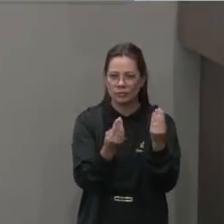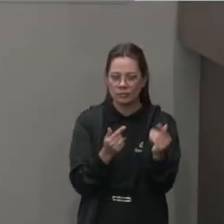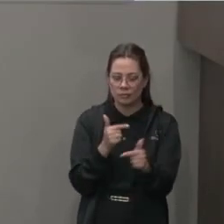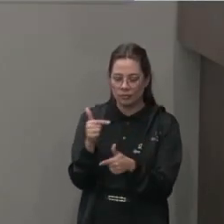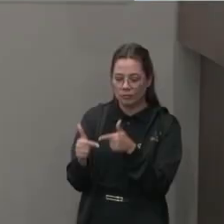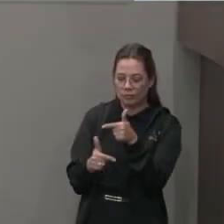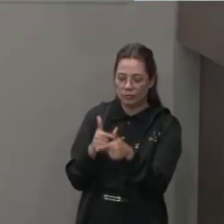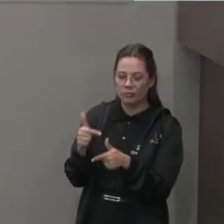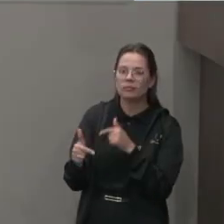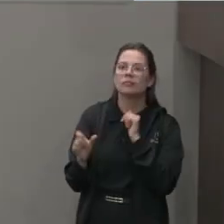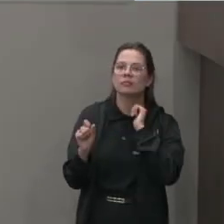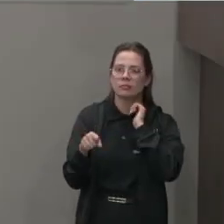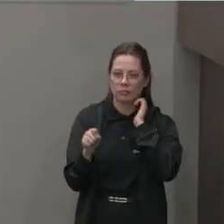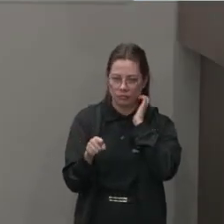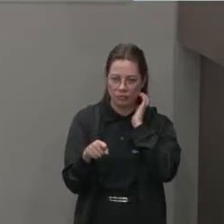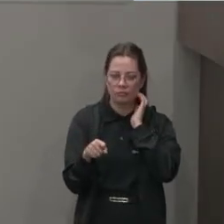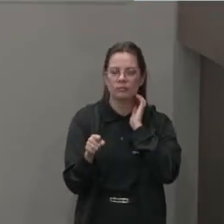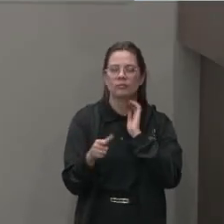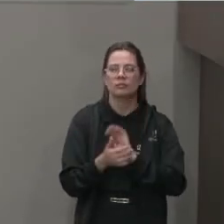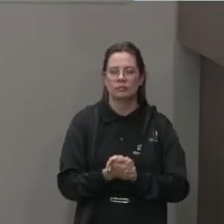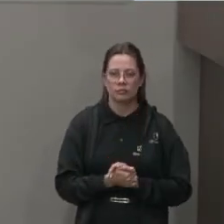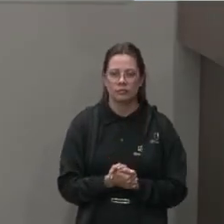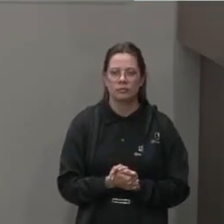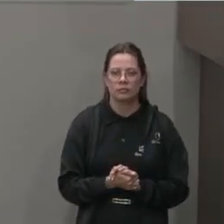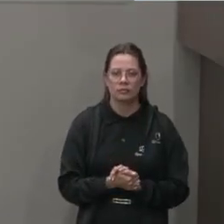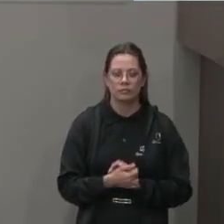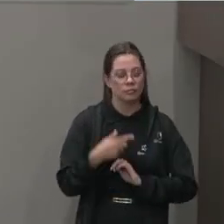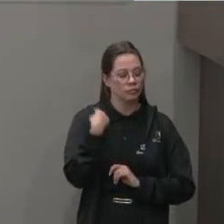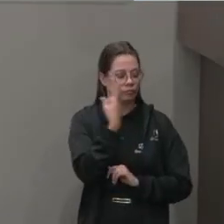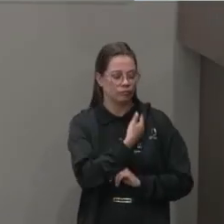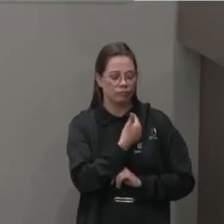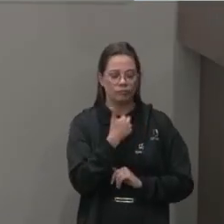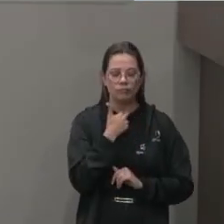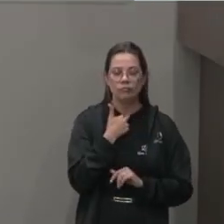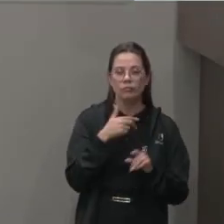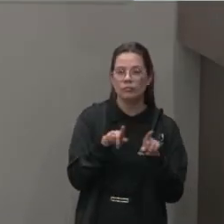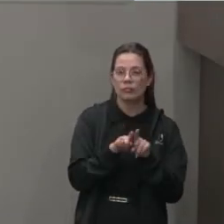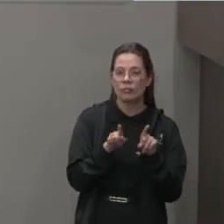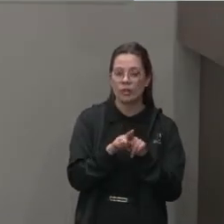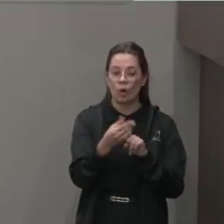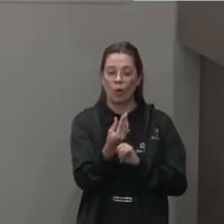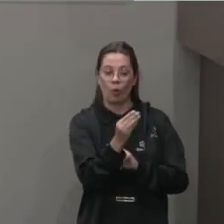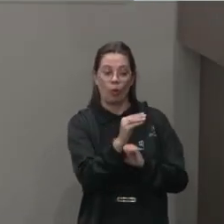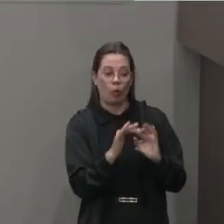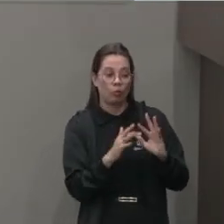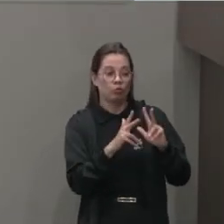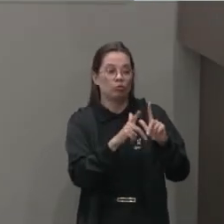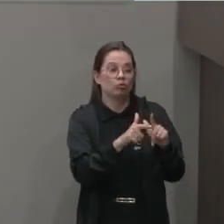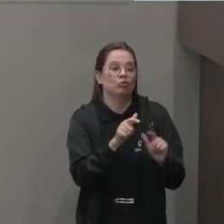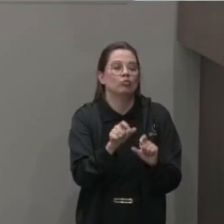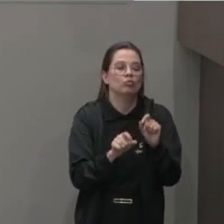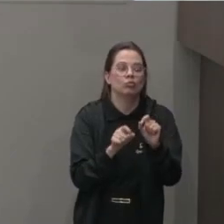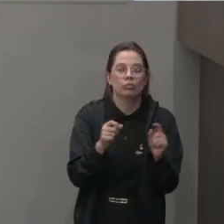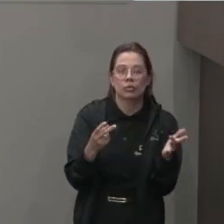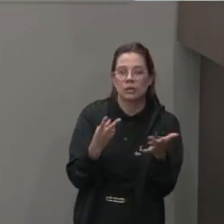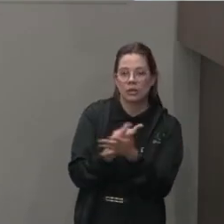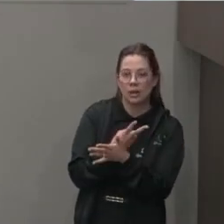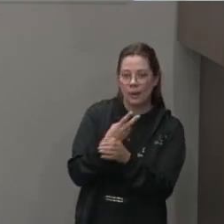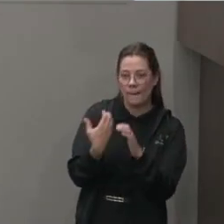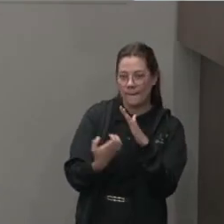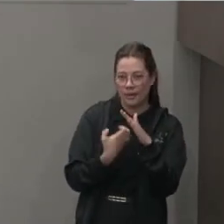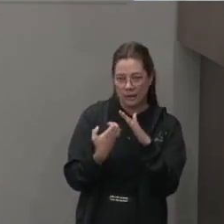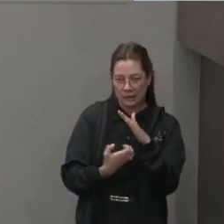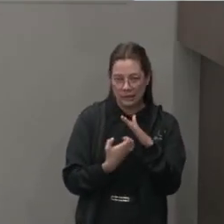empregos, né, gera empregos, e não podemos também colocar tudo por conta do